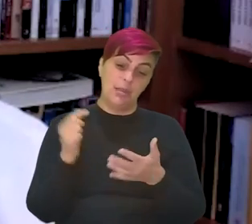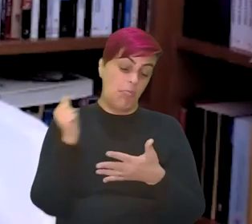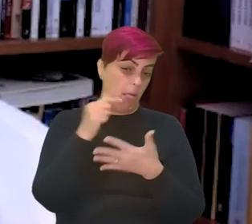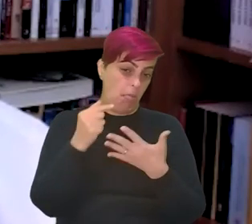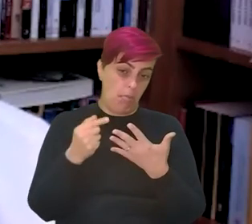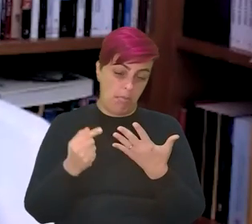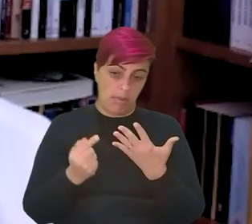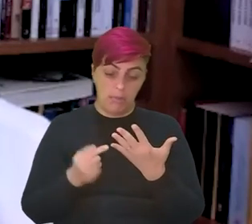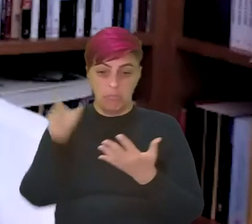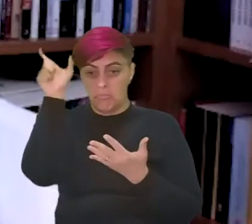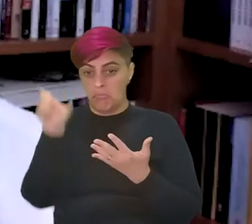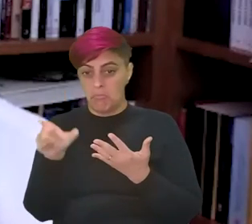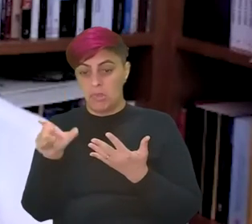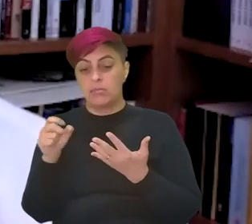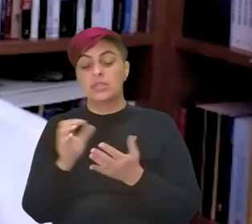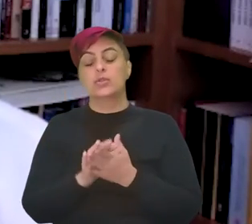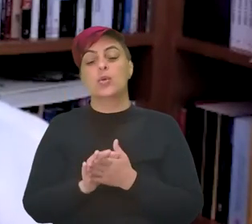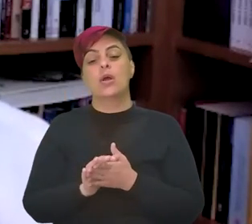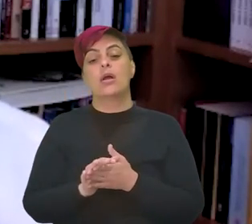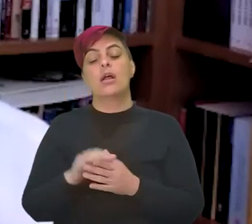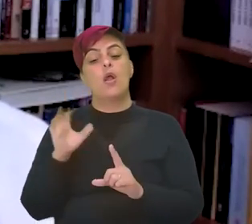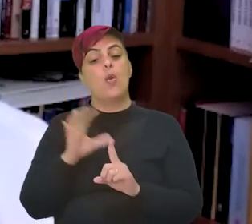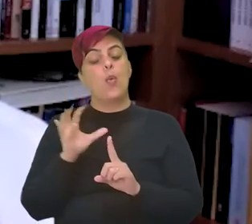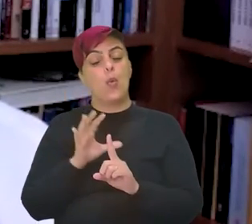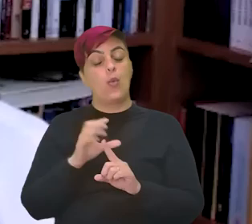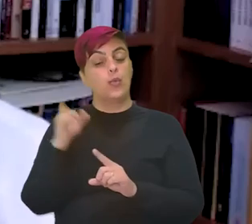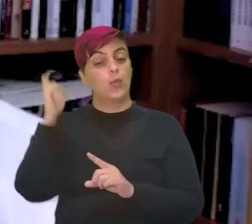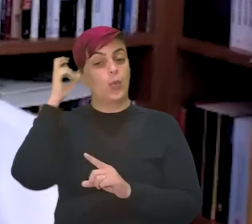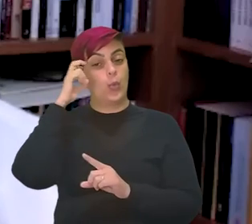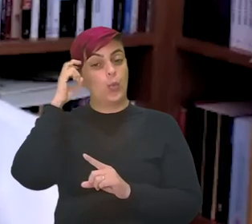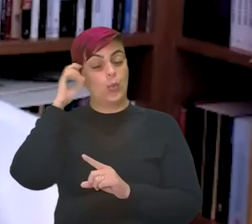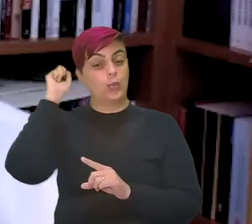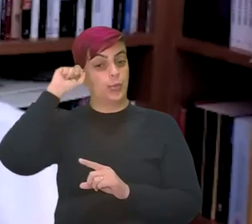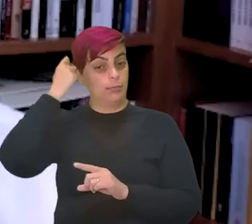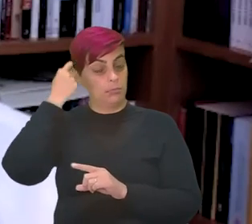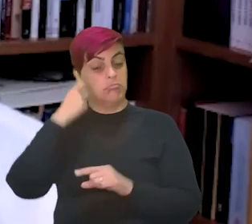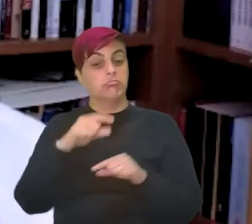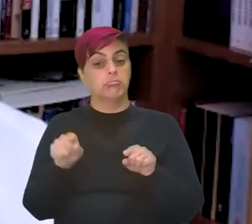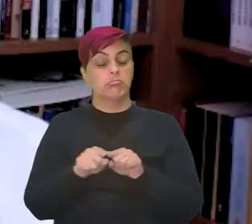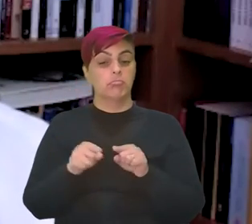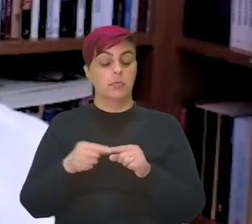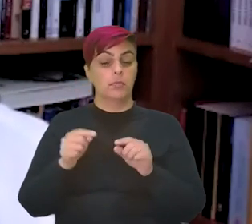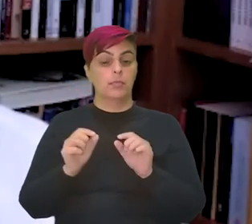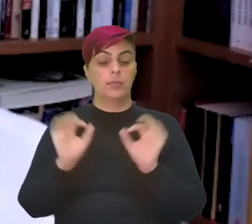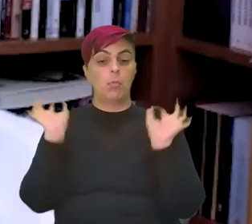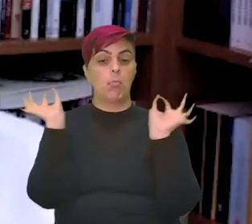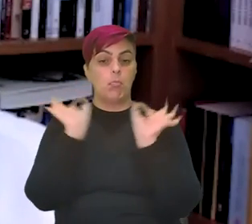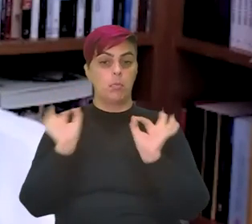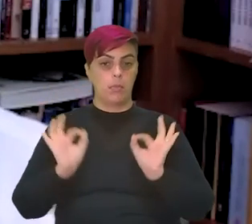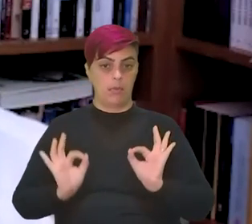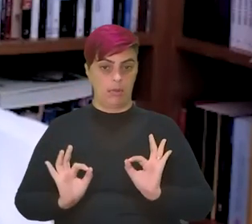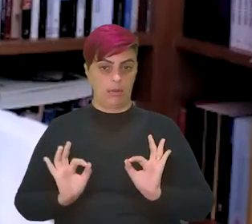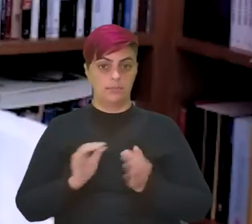Matisse, etc., influenciados pela cultura negra, pela estética, né,